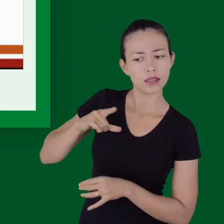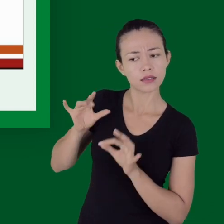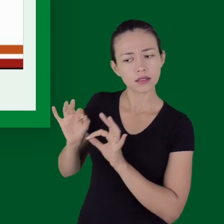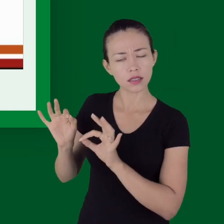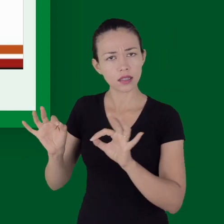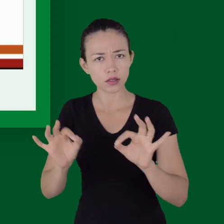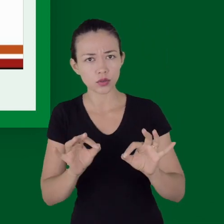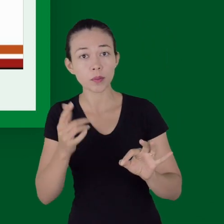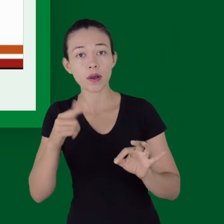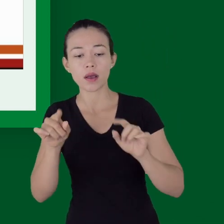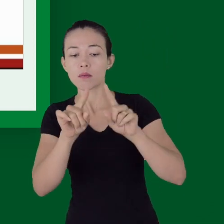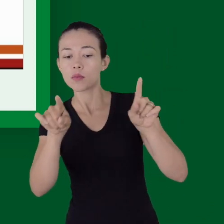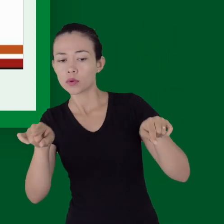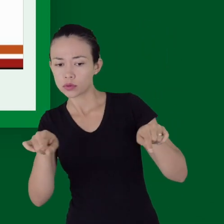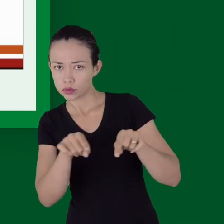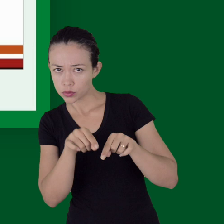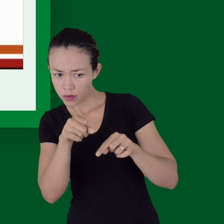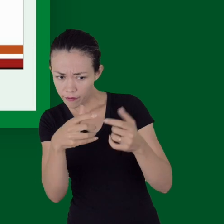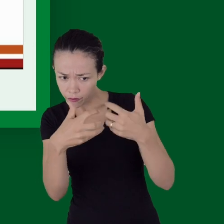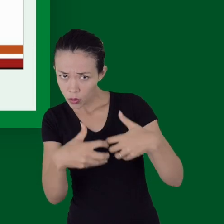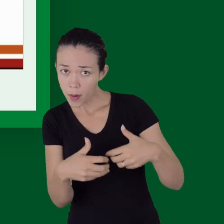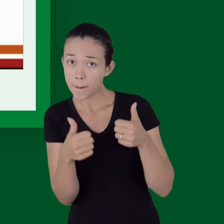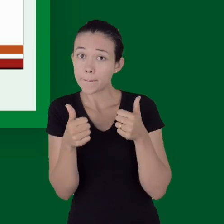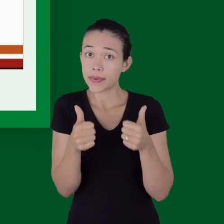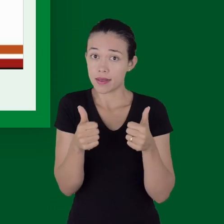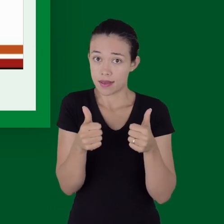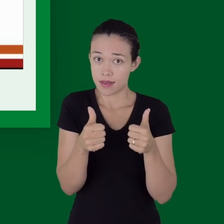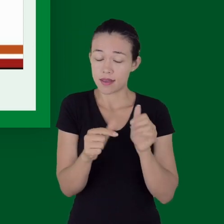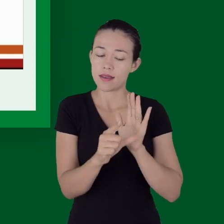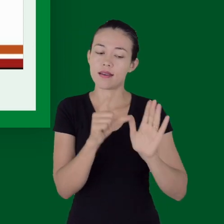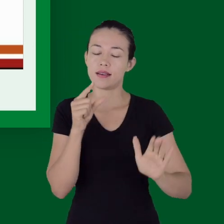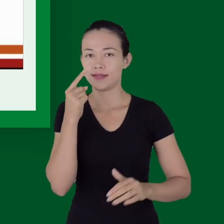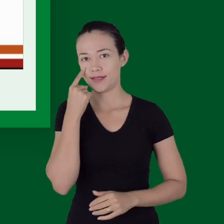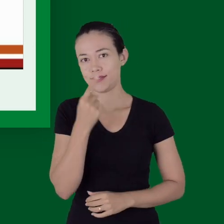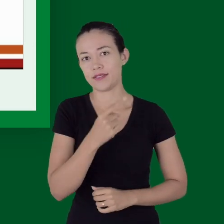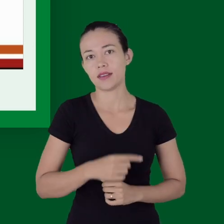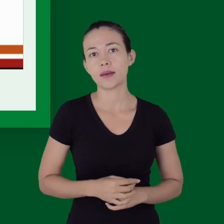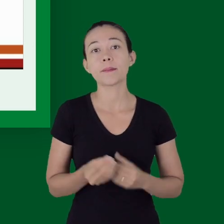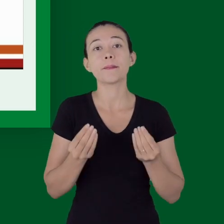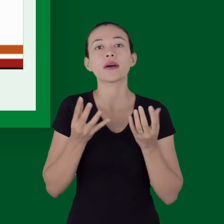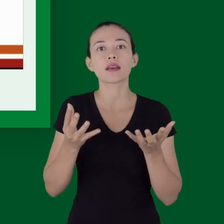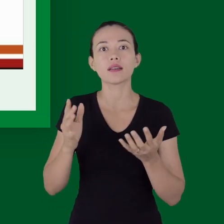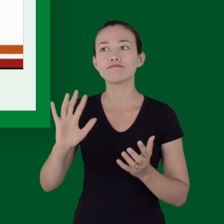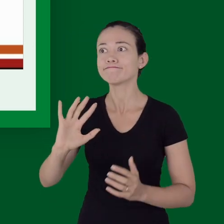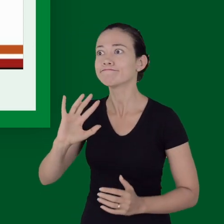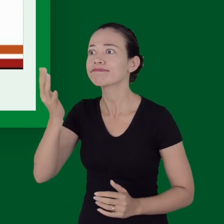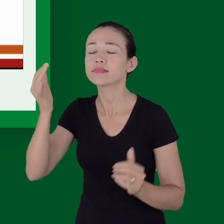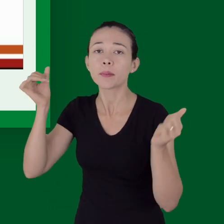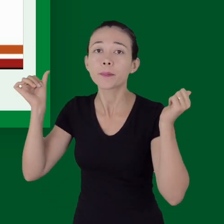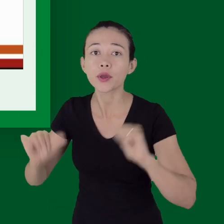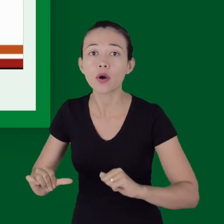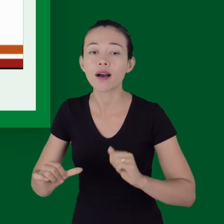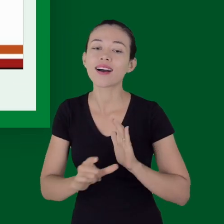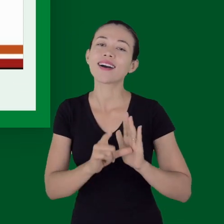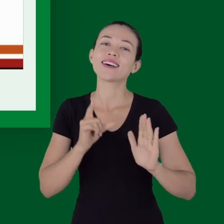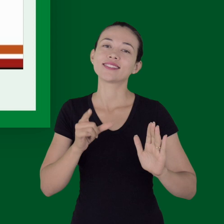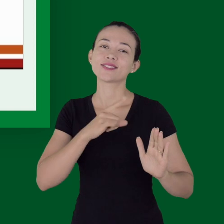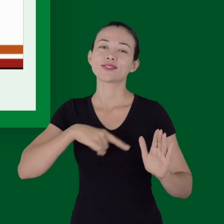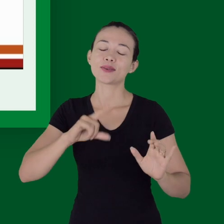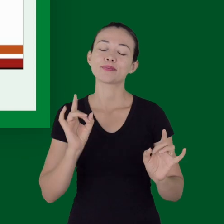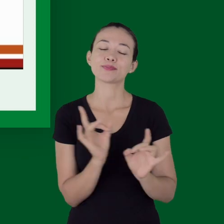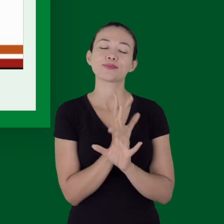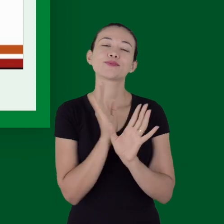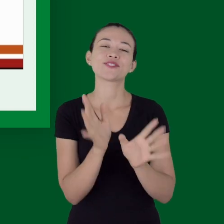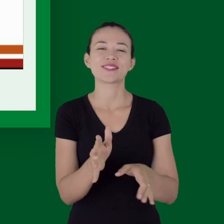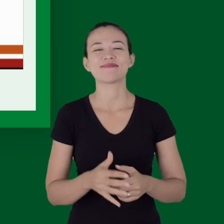suficiente, testa o monitor, para quando a gente tiver alguma situação de emergência, a gente está preparado para atender.